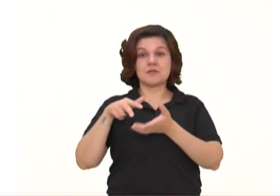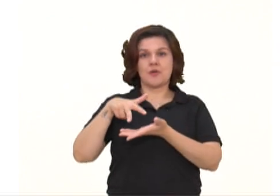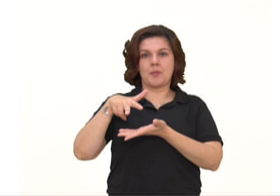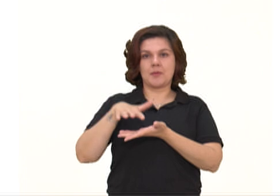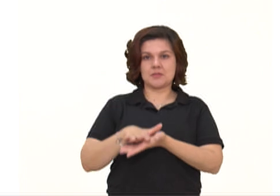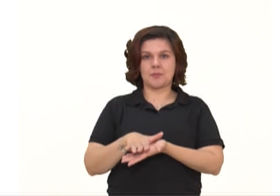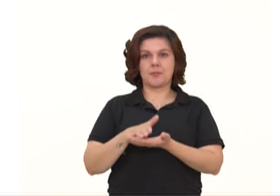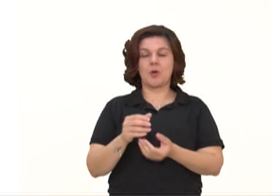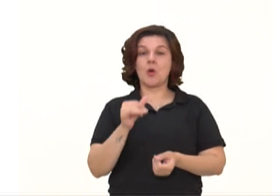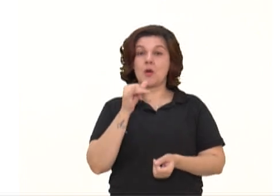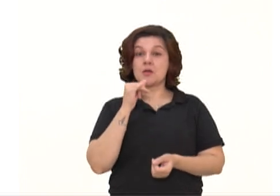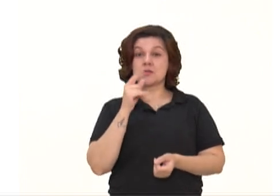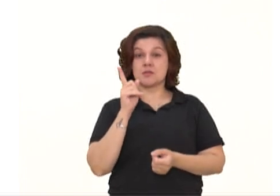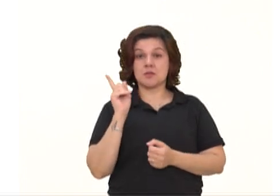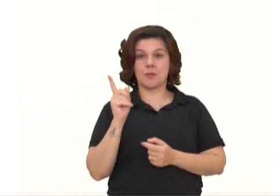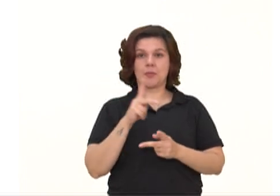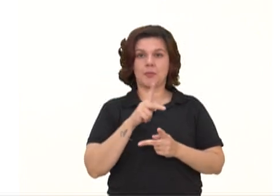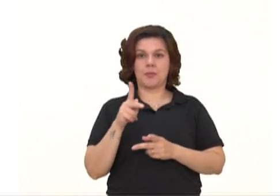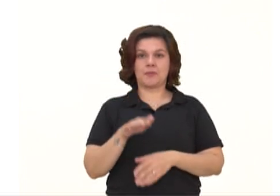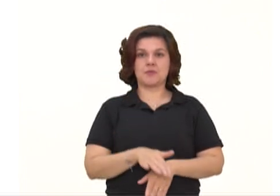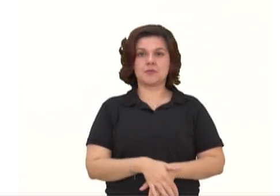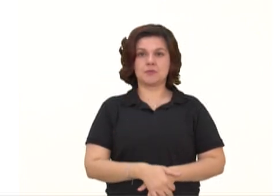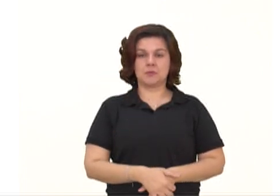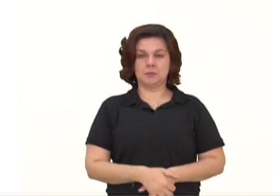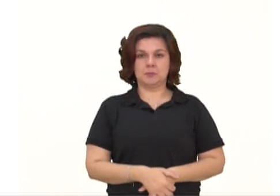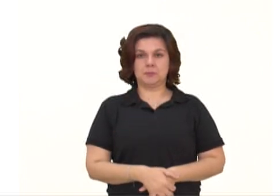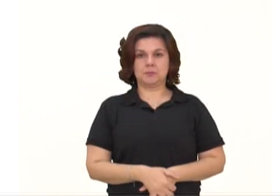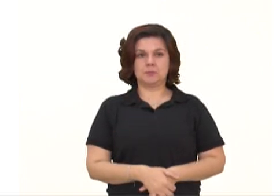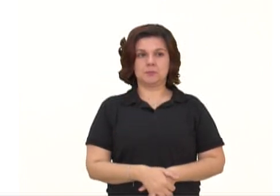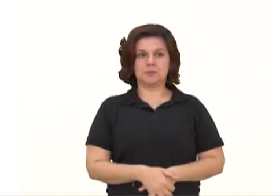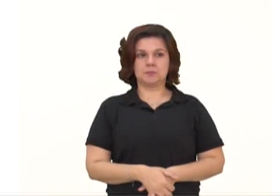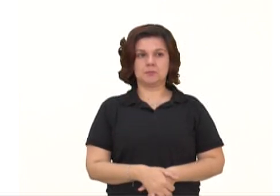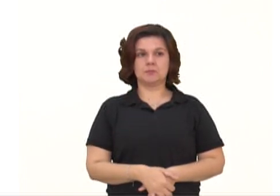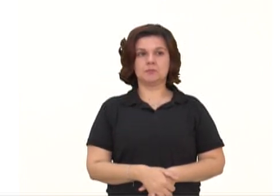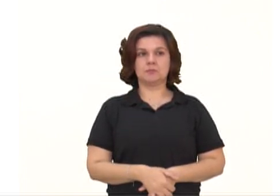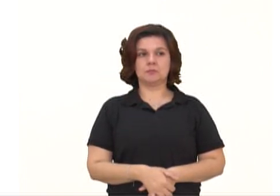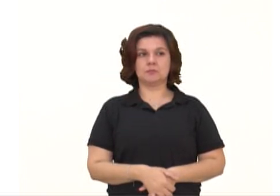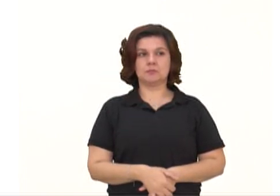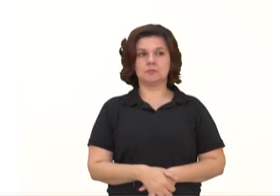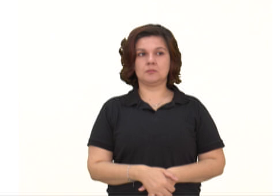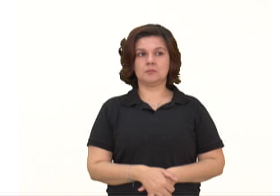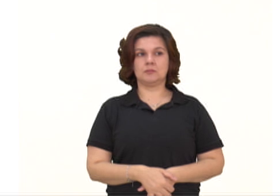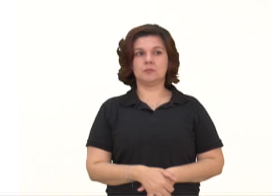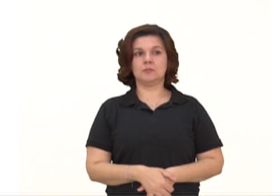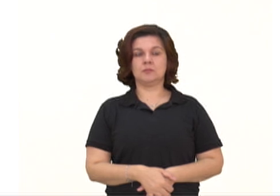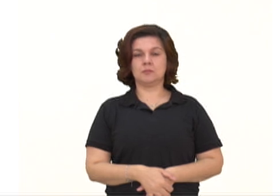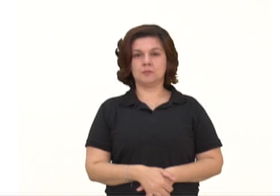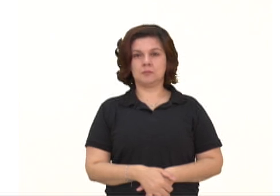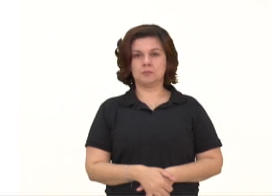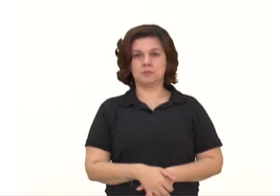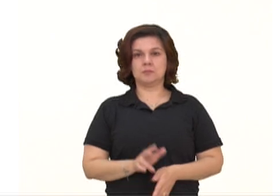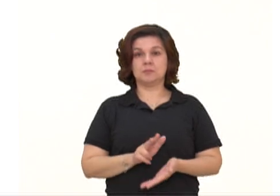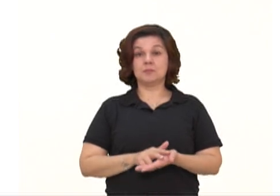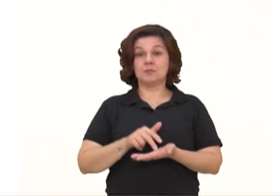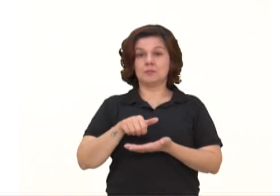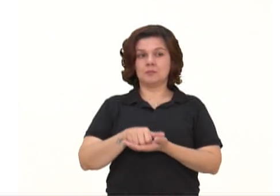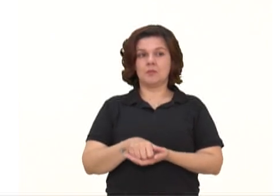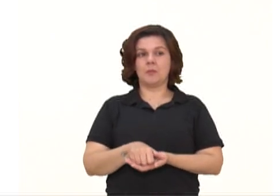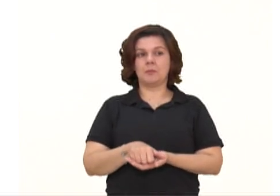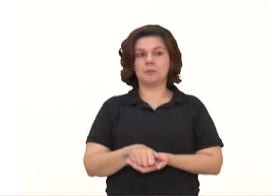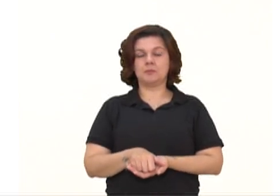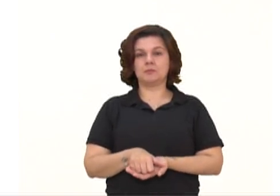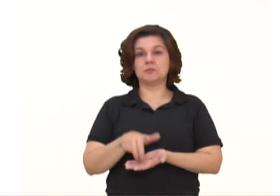suas palmas na mão no seu corpo e depois vocês vão levantar e depois vocês vão levantar e manter ali o seu corpo reto. Corpo